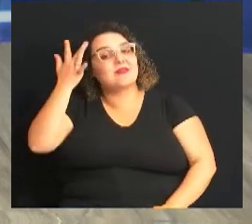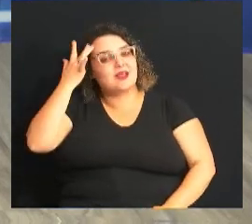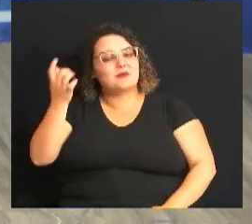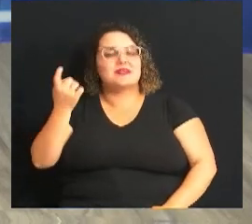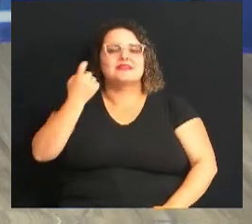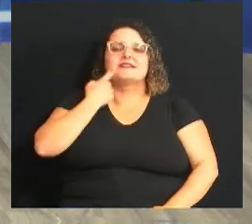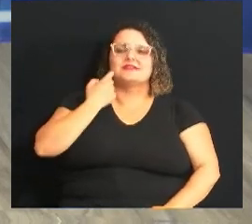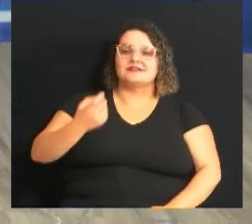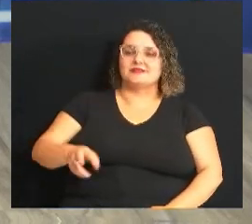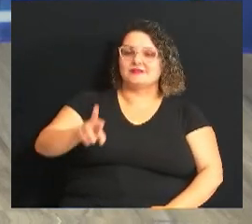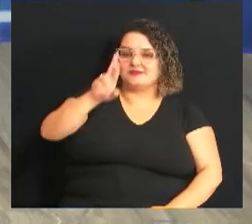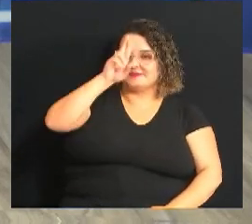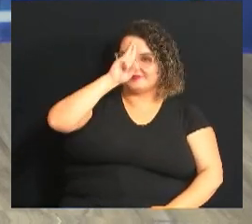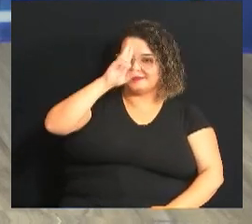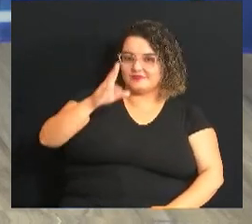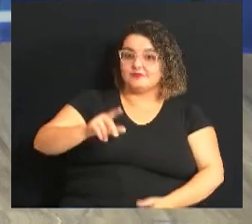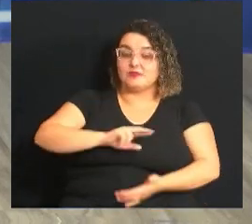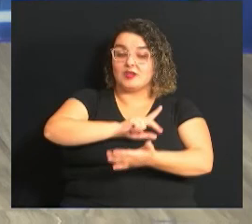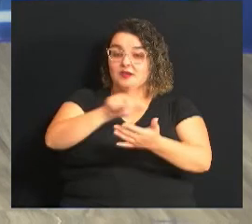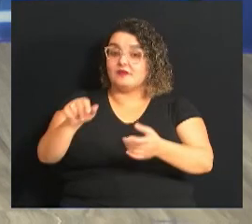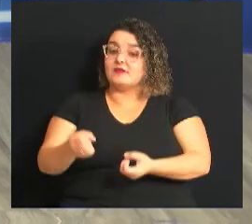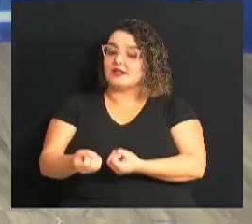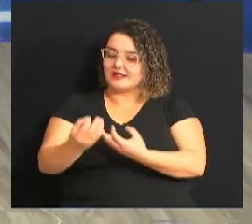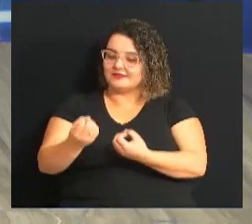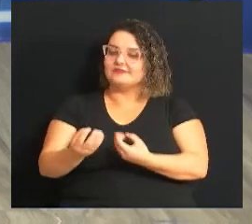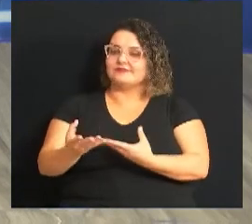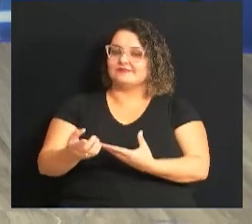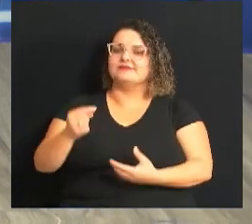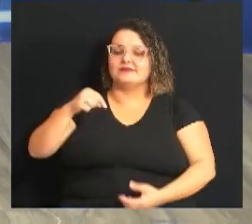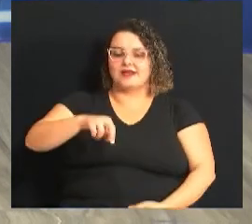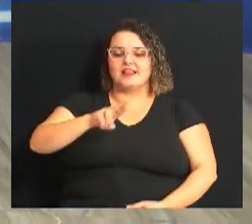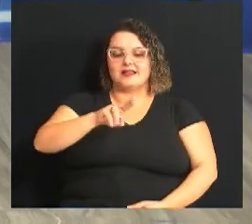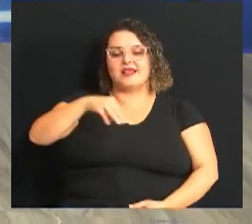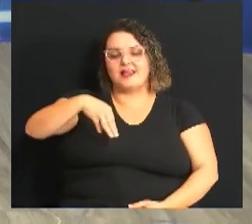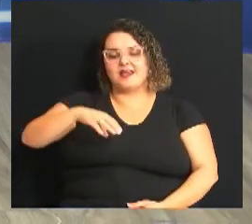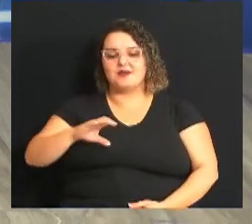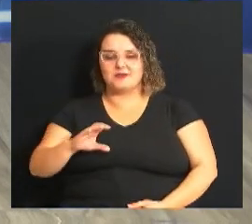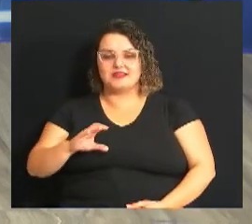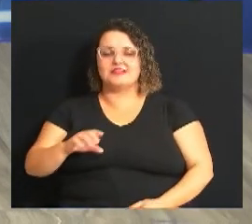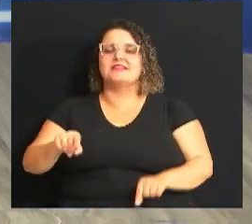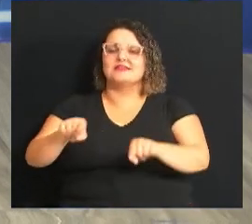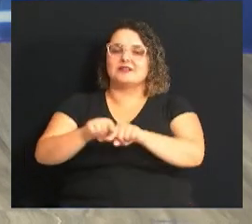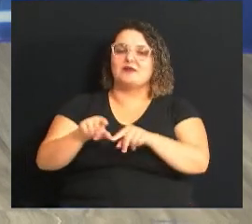ao meio-dia, com muitas informações, hein? Aqui da Metrópole de Campinas e